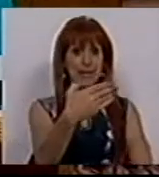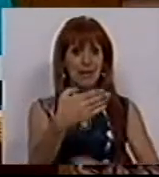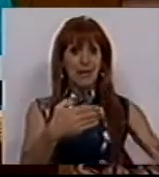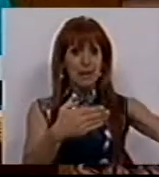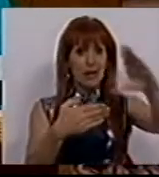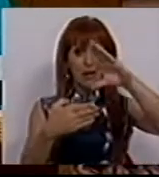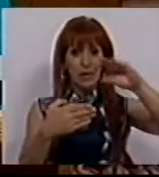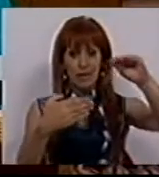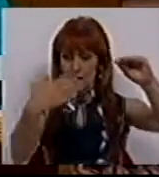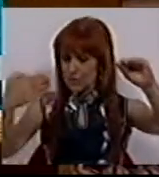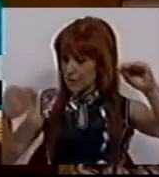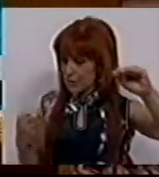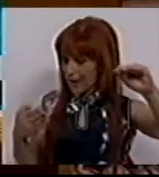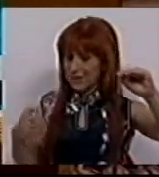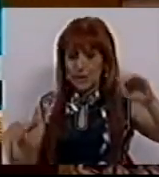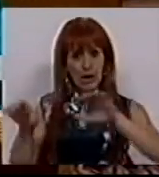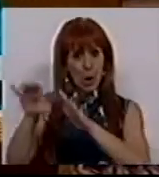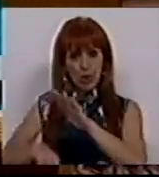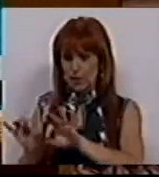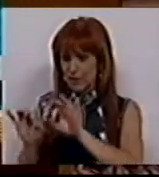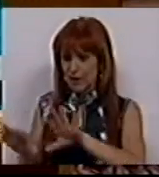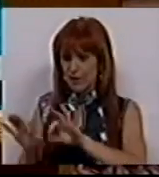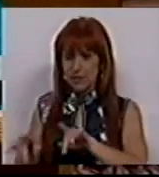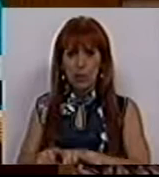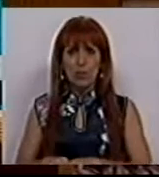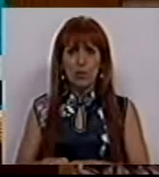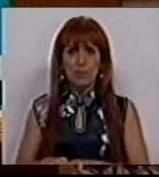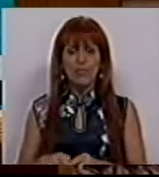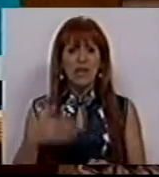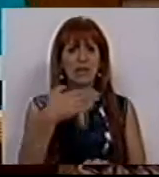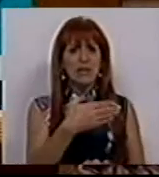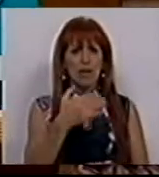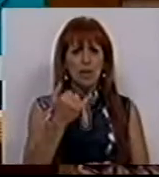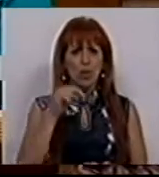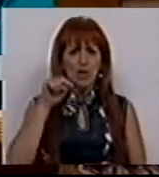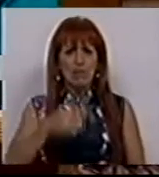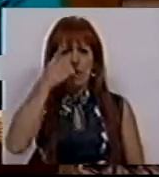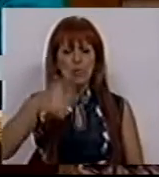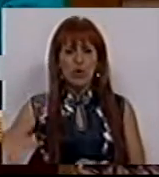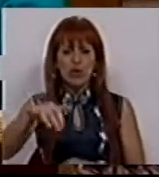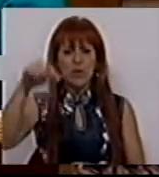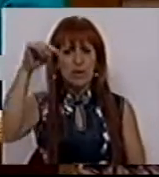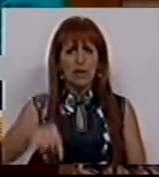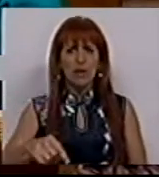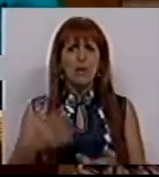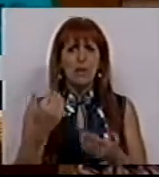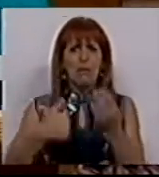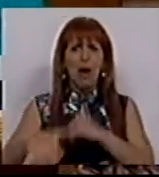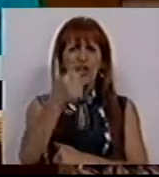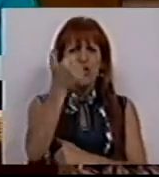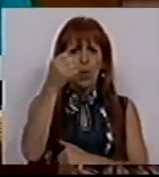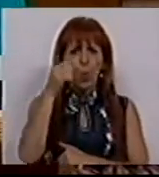em cada 10 trabalhadores nestas condições. Das 82 mil pessoas nesta situação, mais